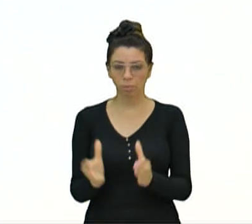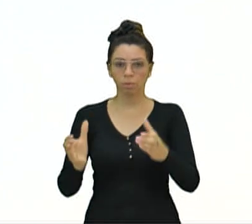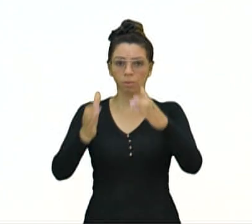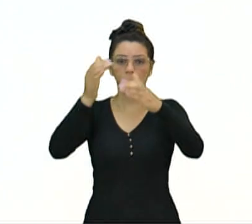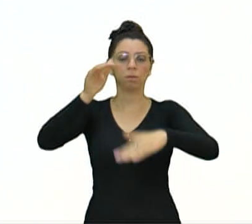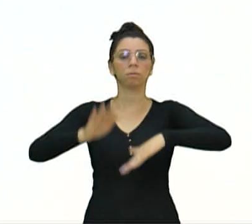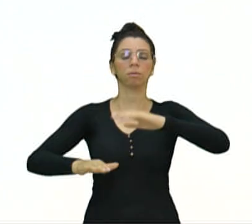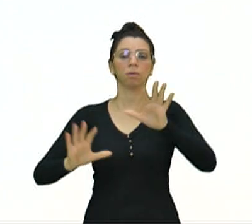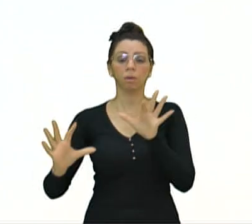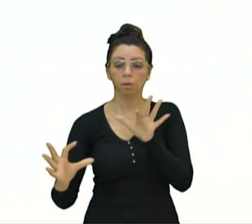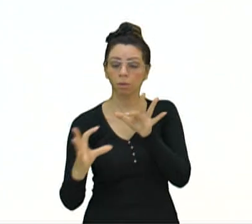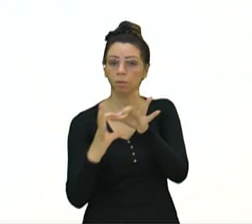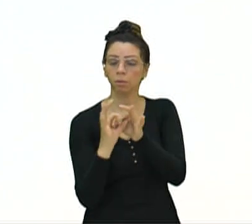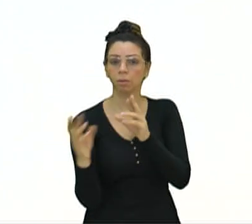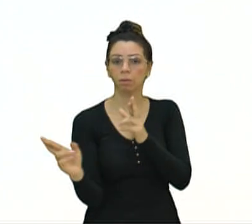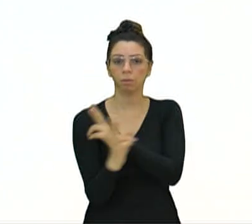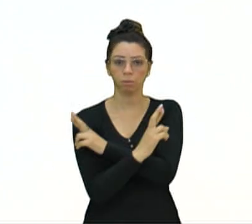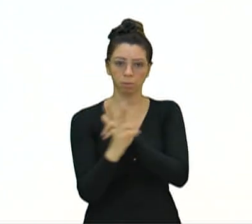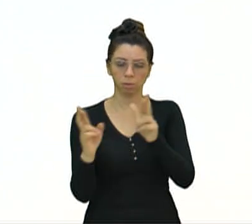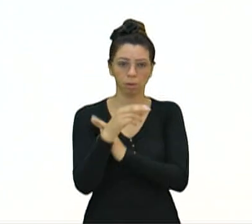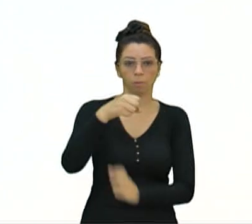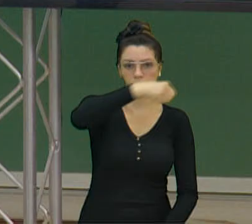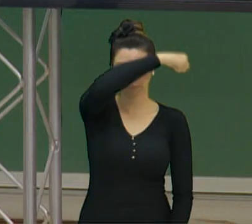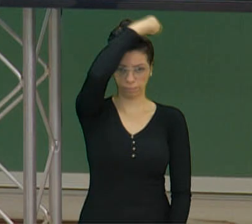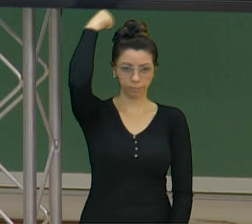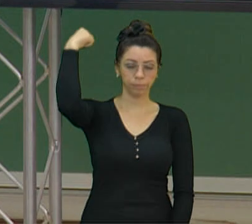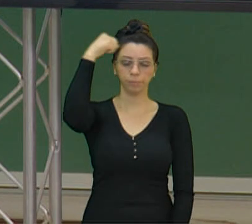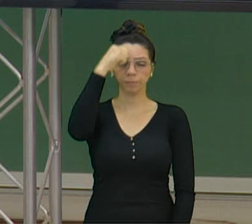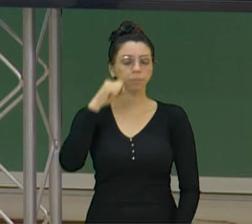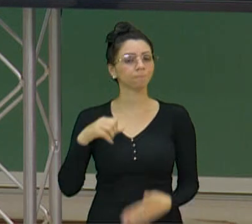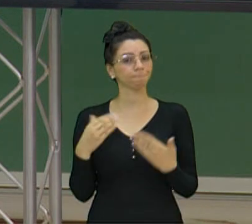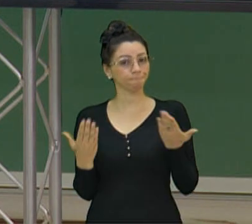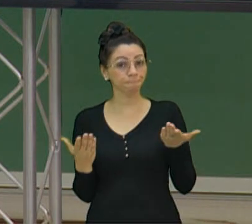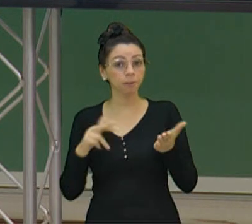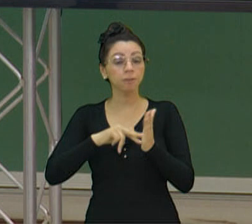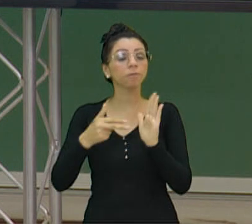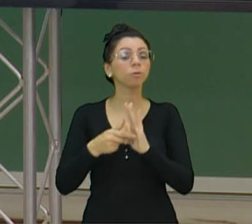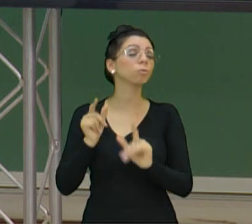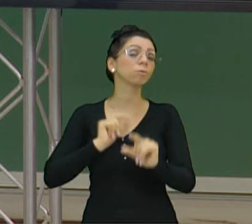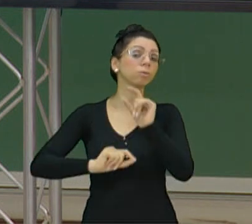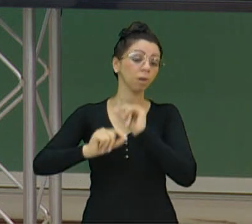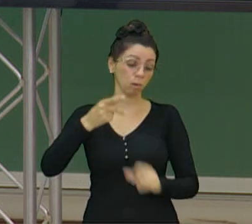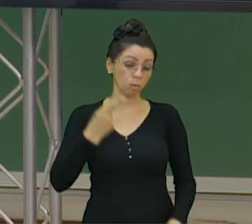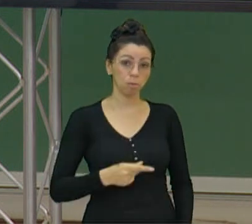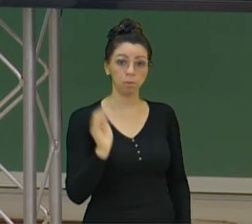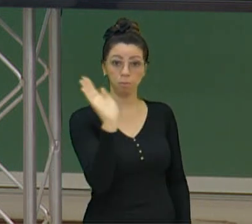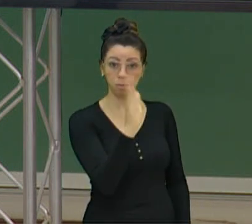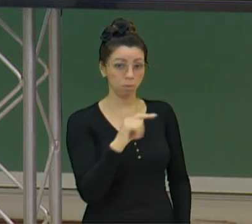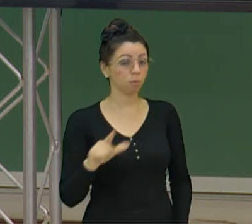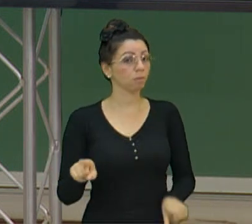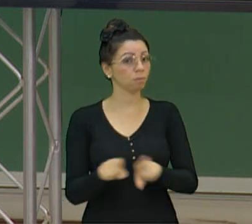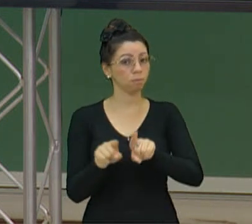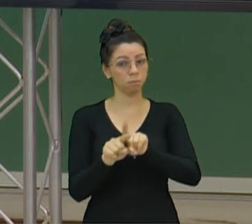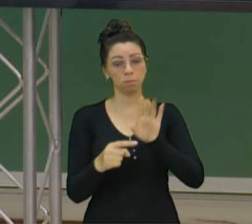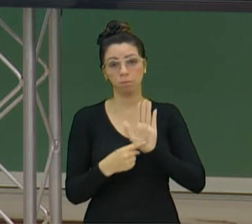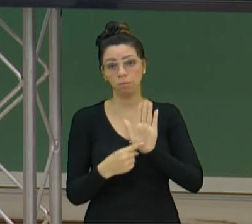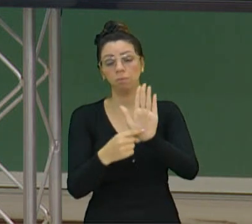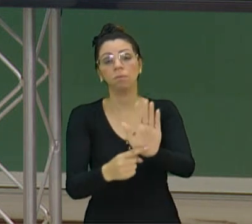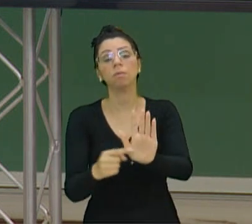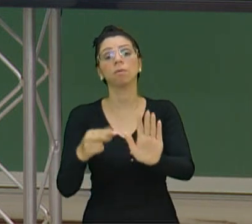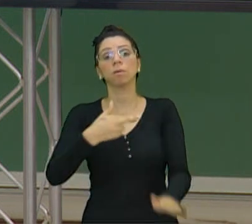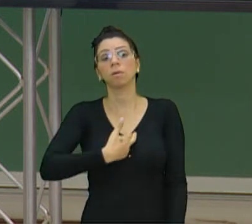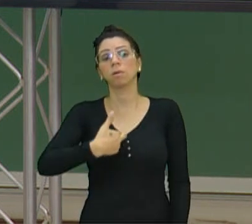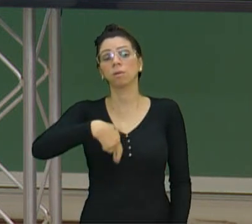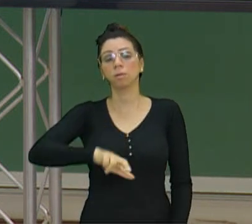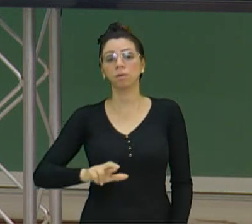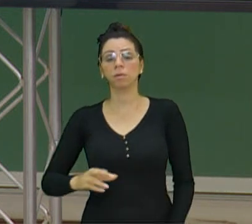parte essencial de sua relação com o sagrado. Ou seja, no Brasil nós também temos manifestações com religiões